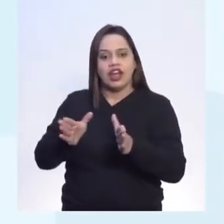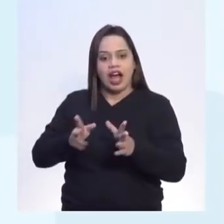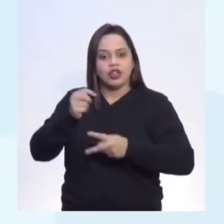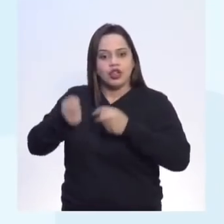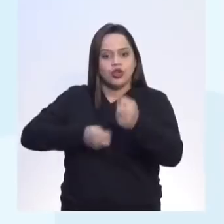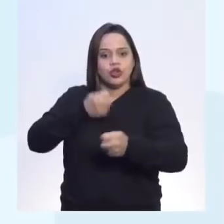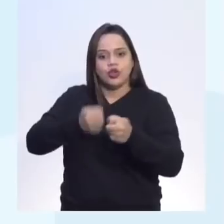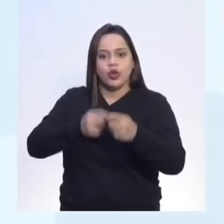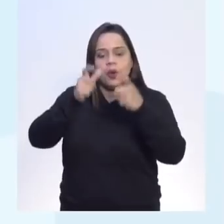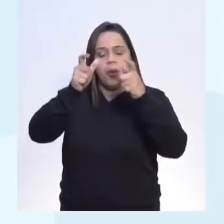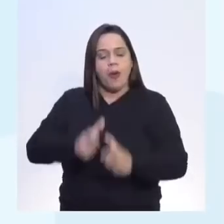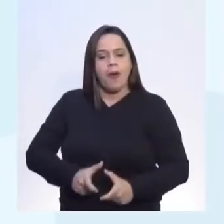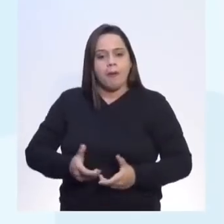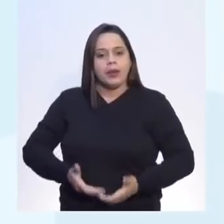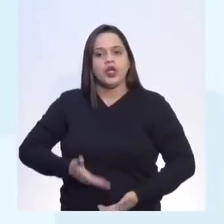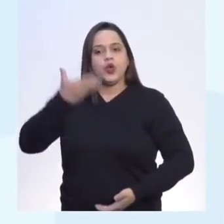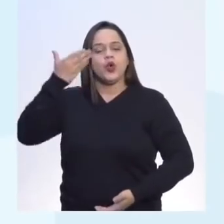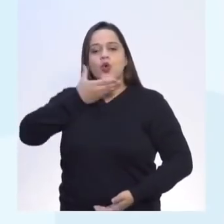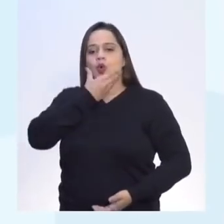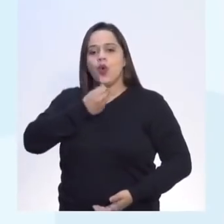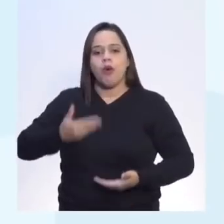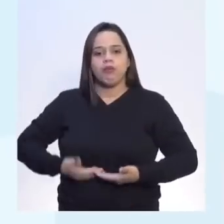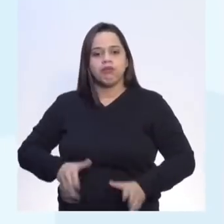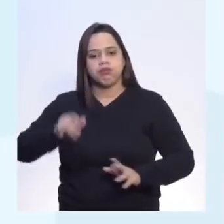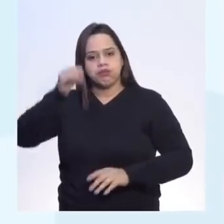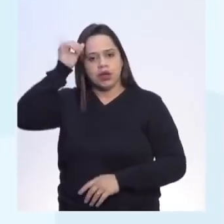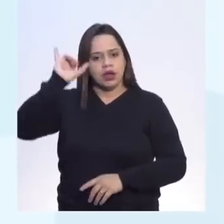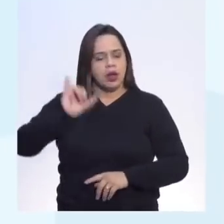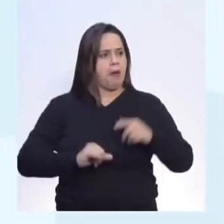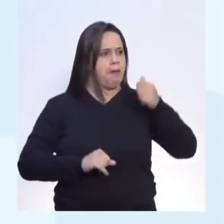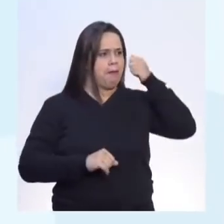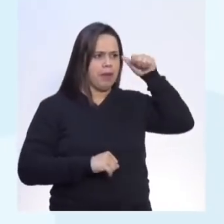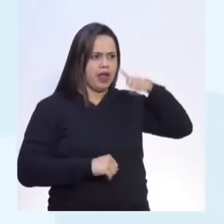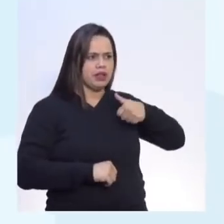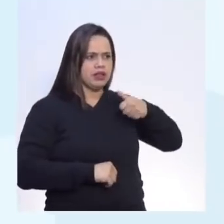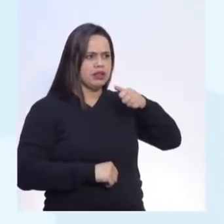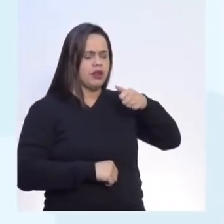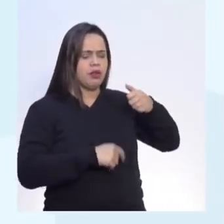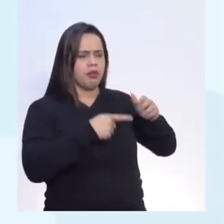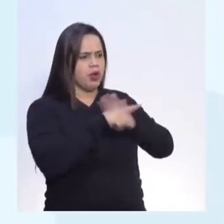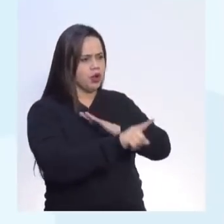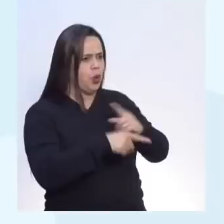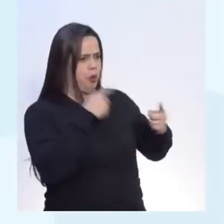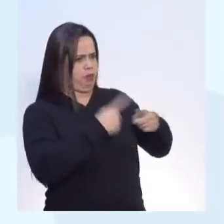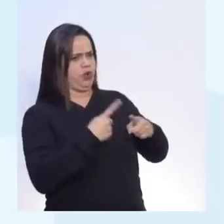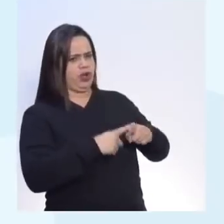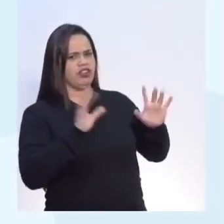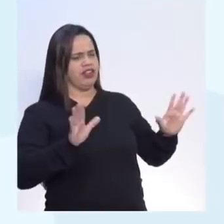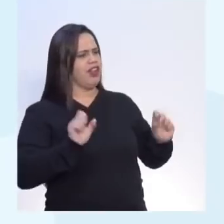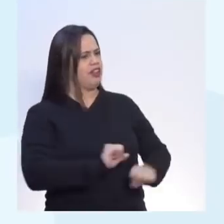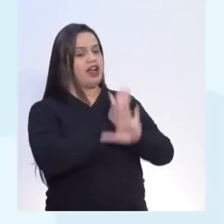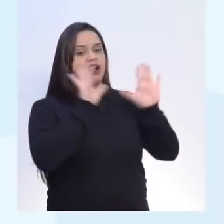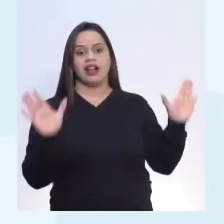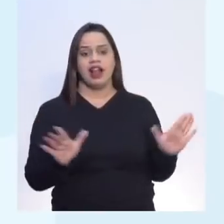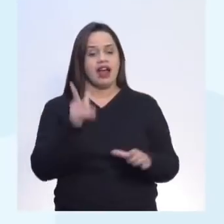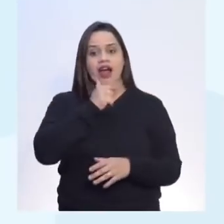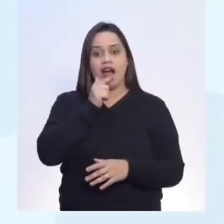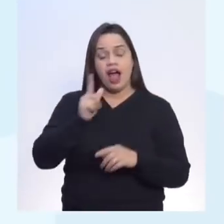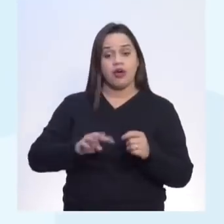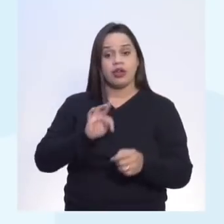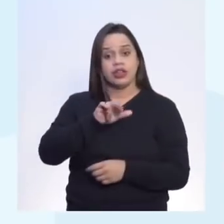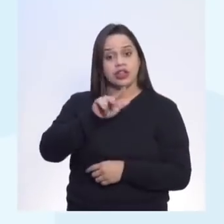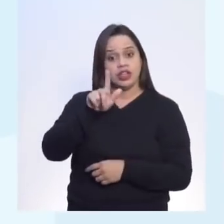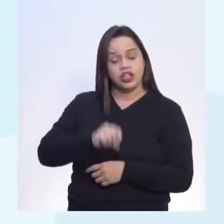domínios do Minotauro. É isso. Pedrinho, por quê? Tudo está claro como água, Pedrinho. O trigo, quer dizer,